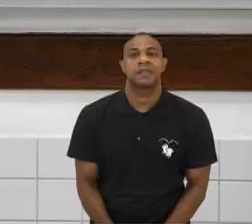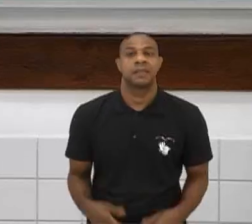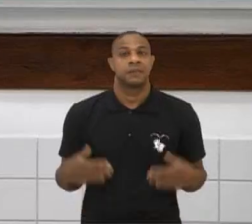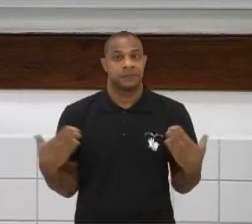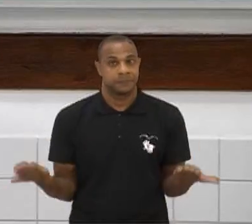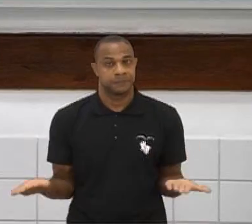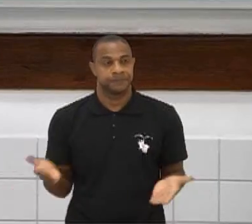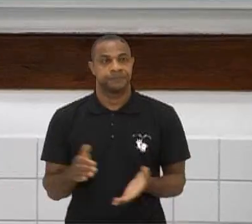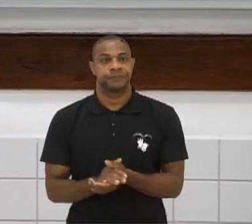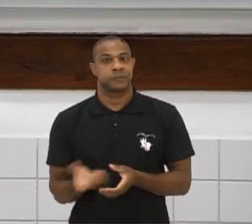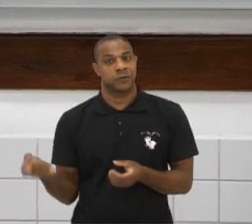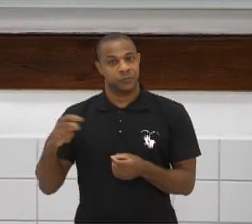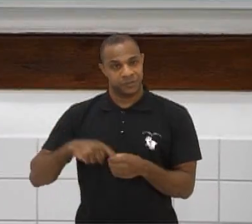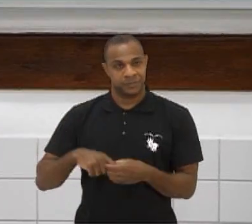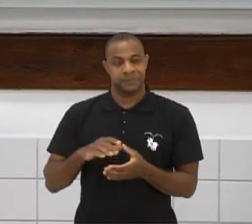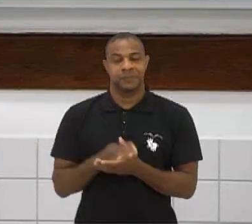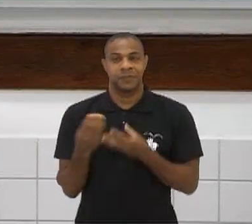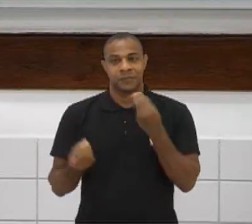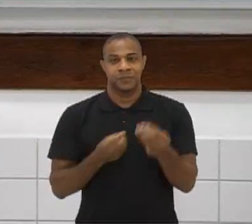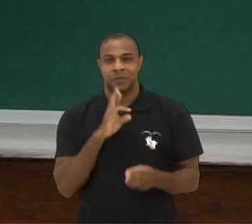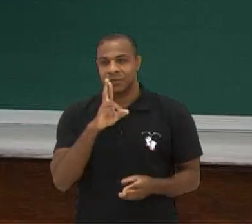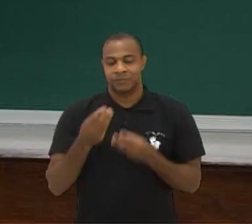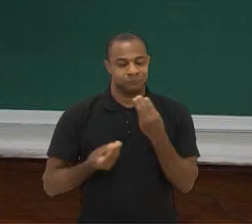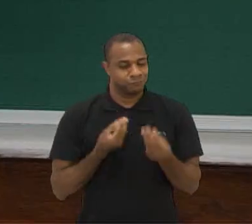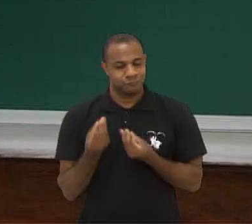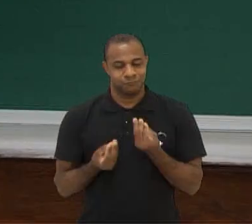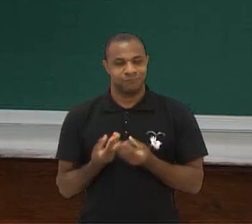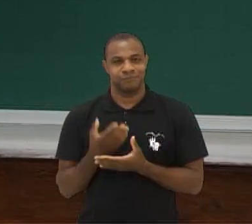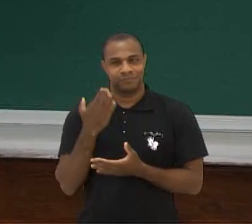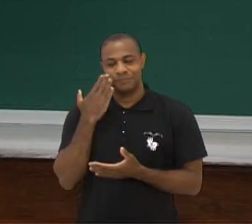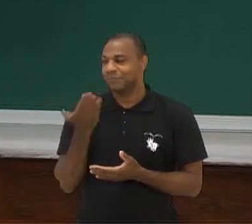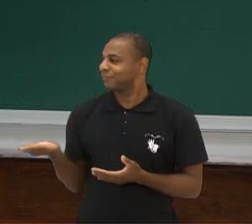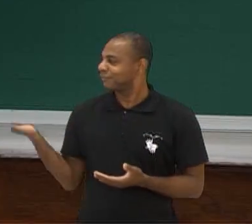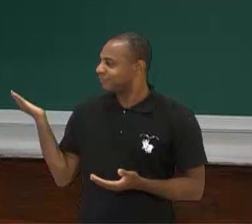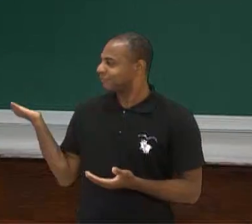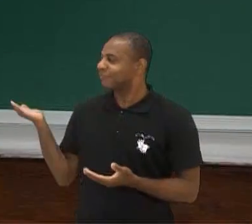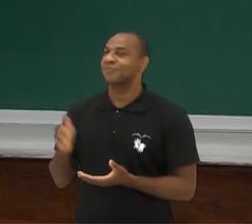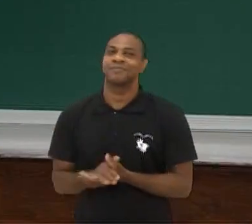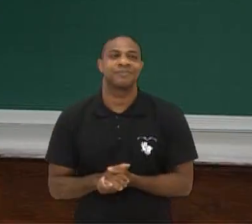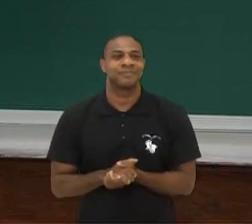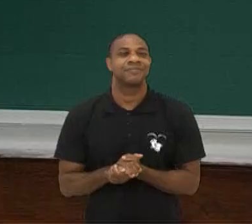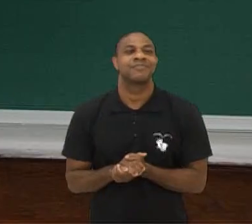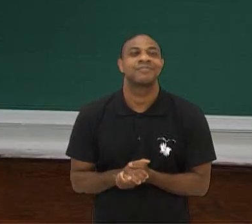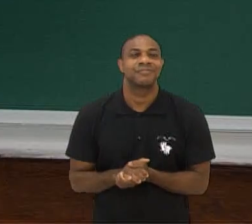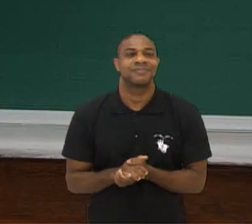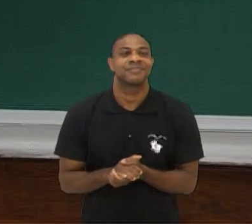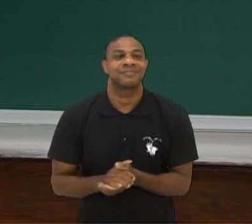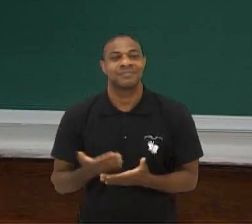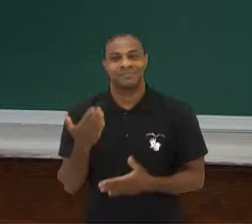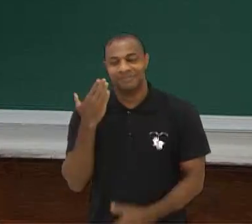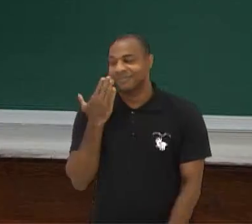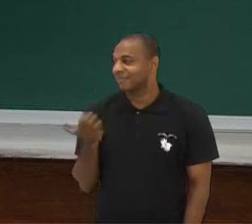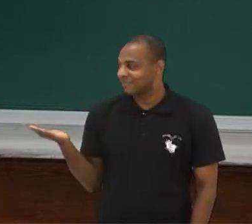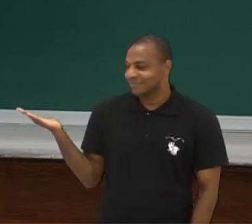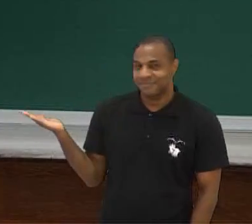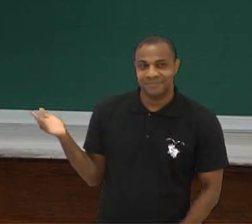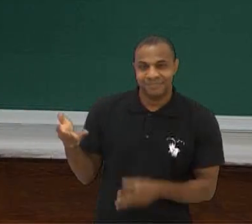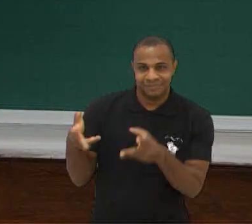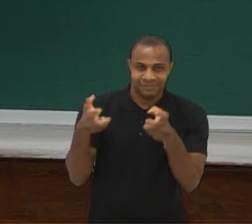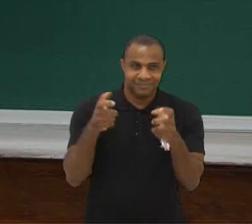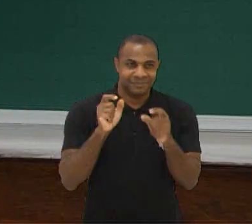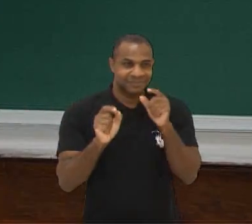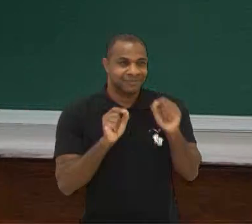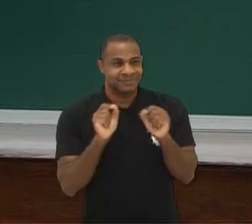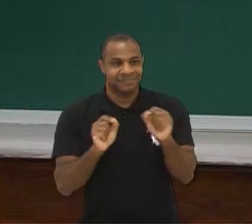Então, pessoal, vamos retornar agora para verificar como que ficou a resposta dessa questão. Então, olha lá. Então, vocês captaram